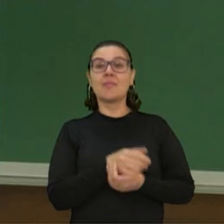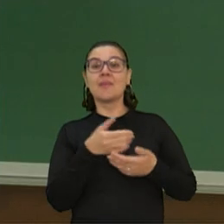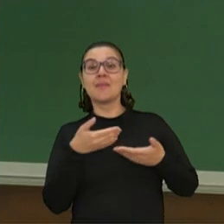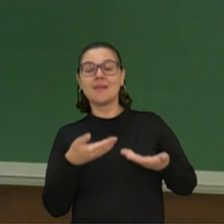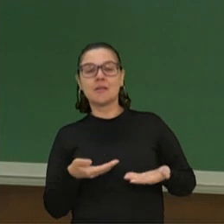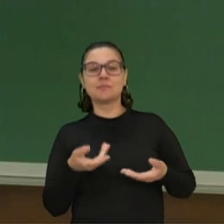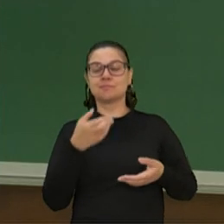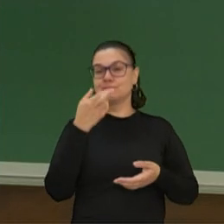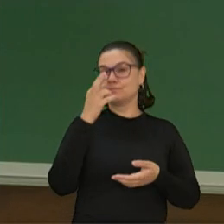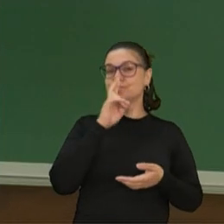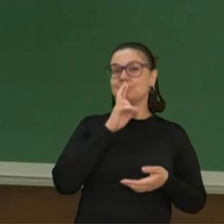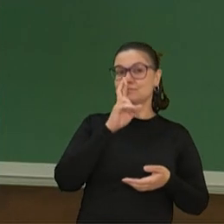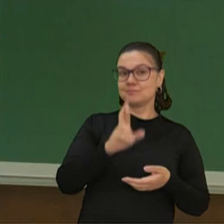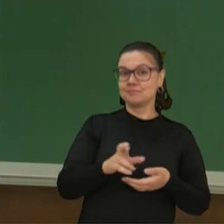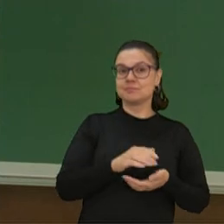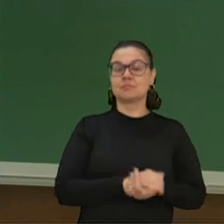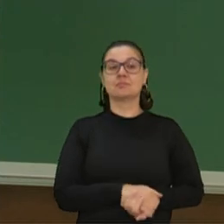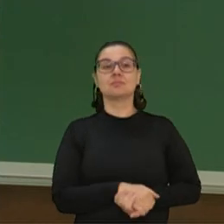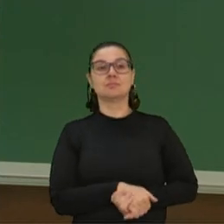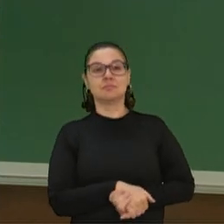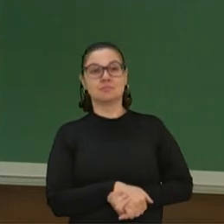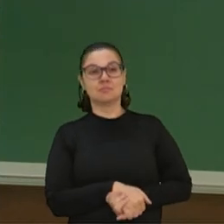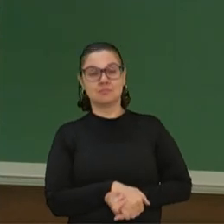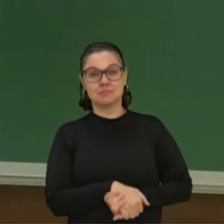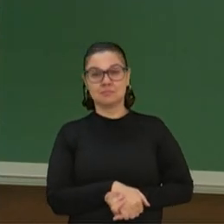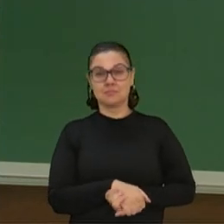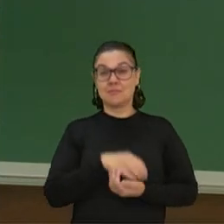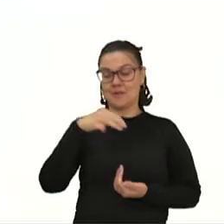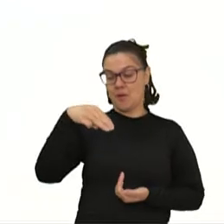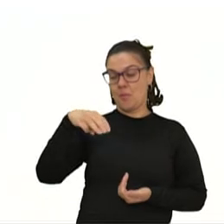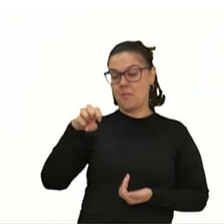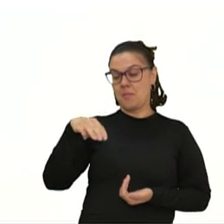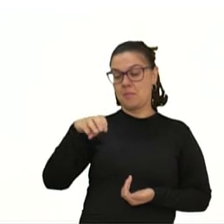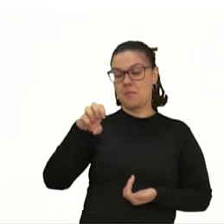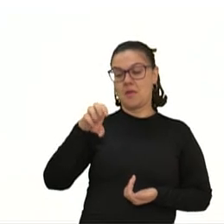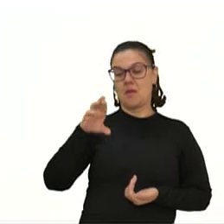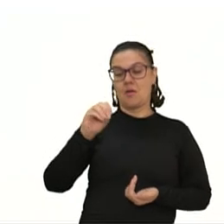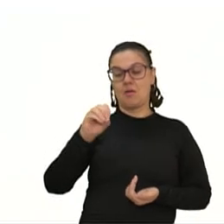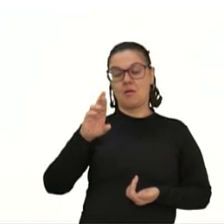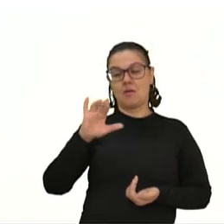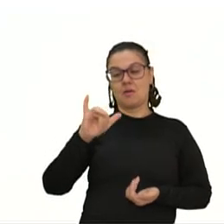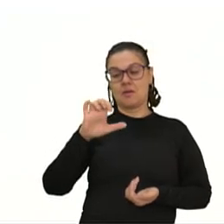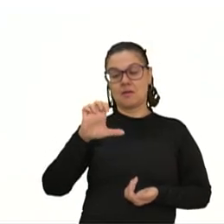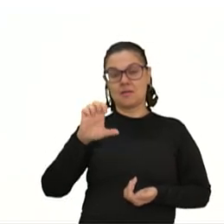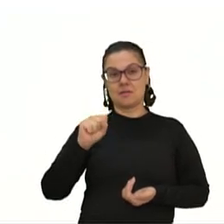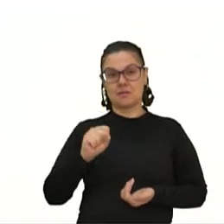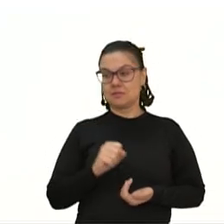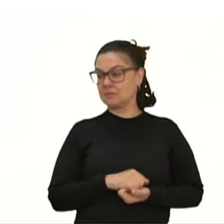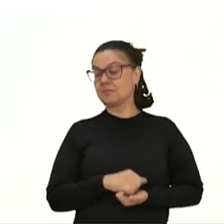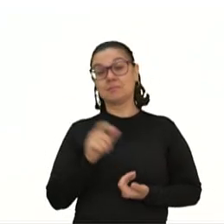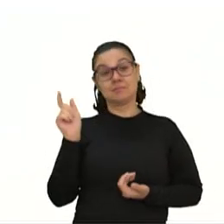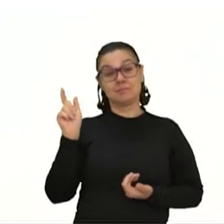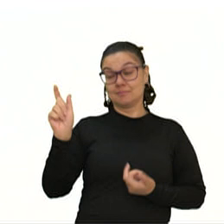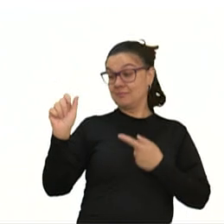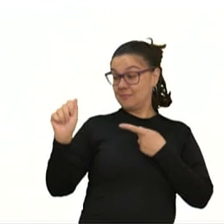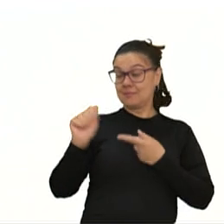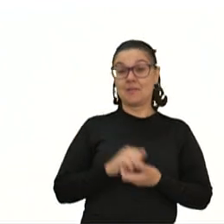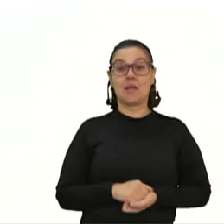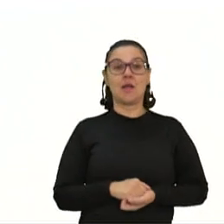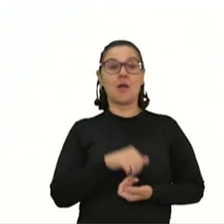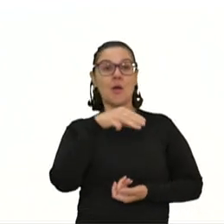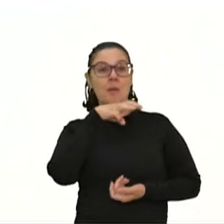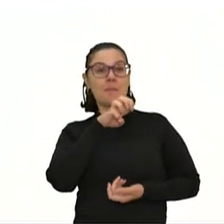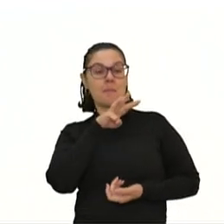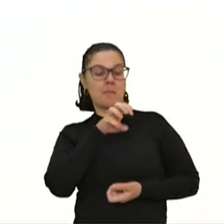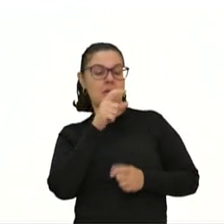Então, vamos conferir a resposta. Memories significa, então, a palavrinha meme com memórias. Por